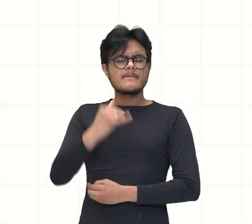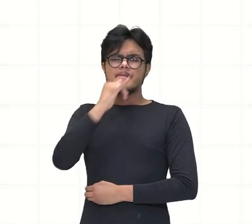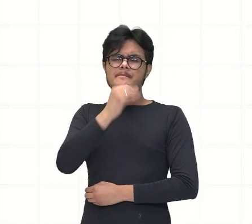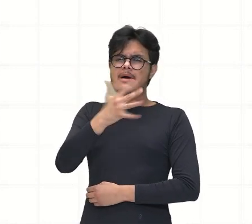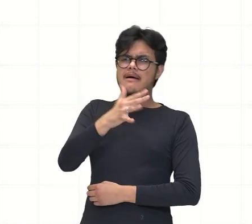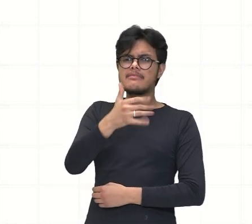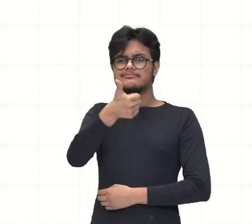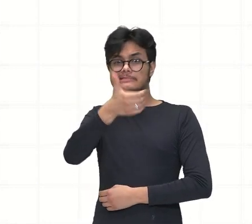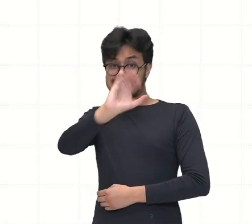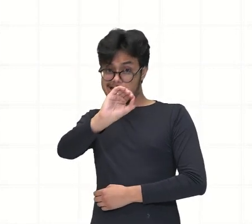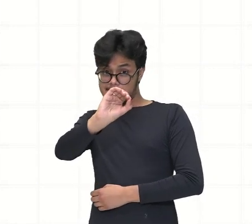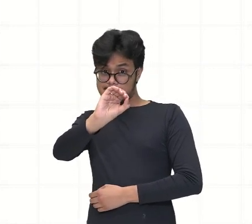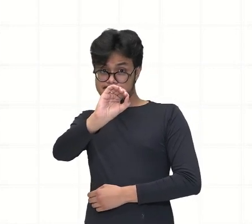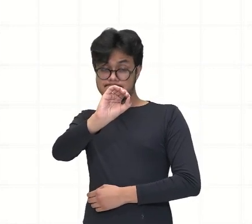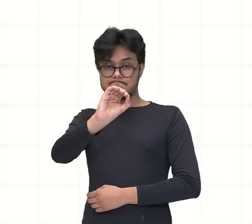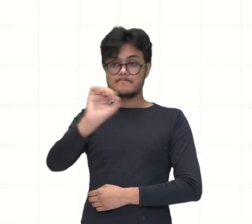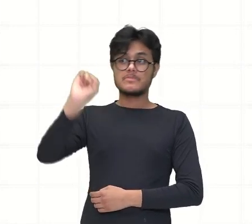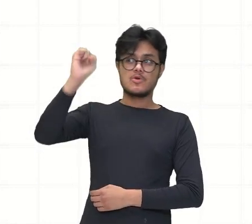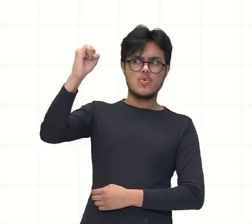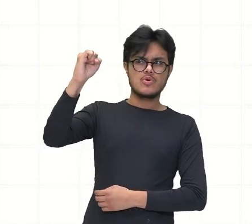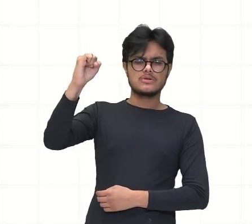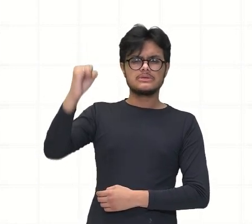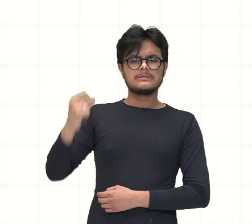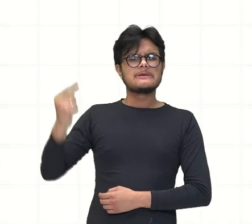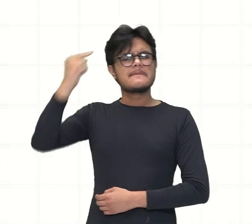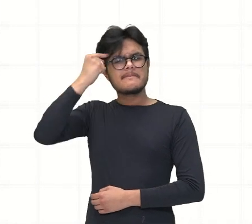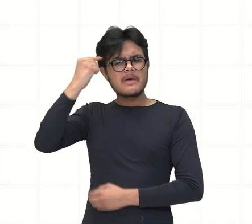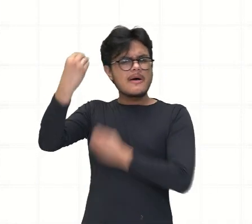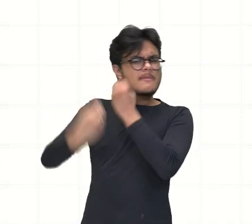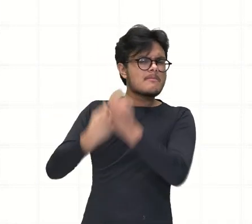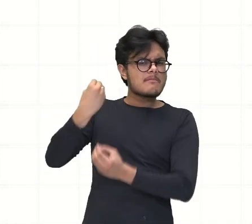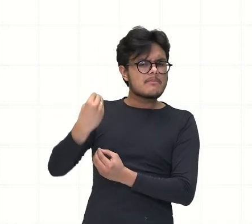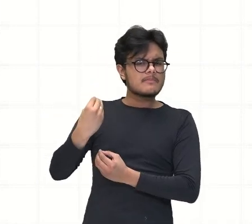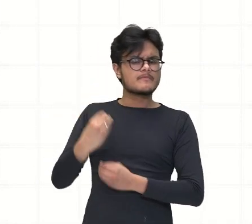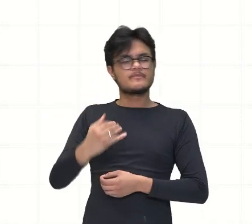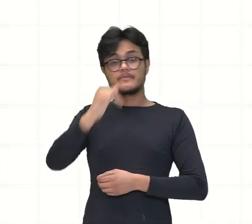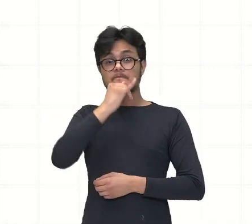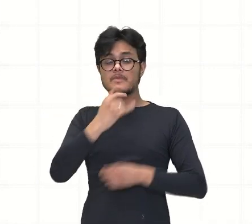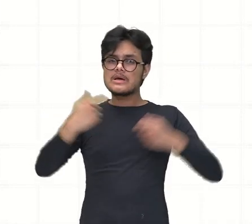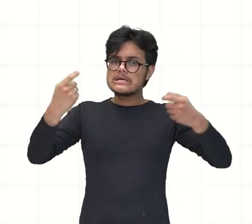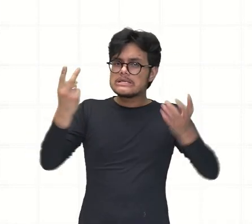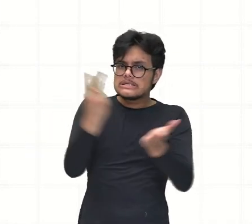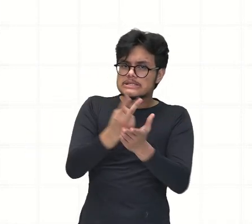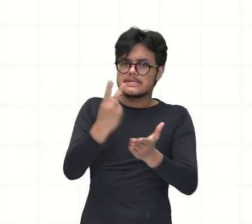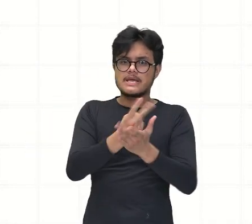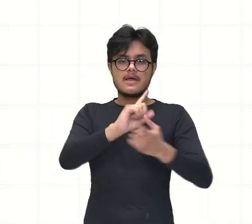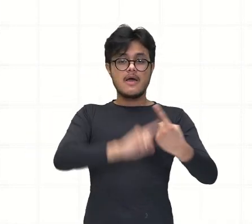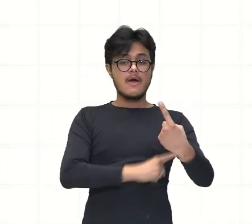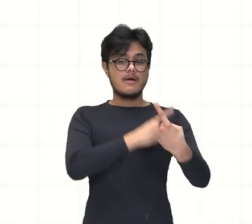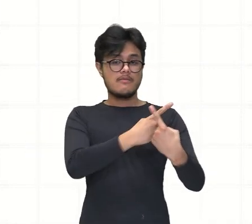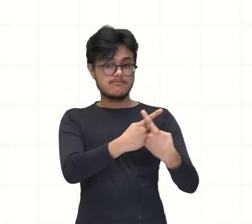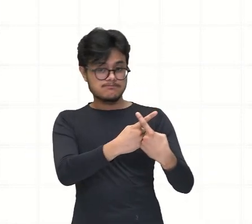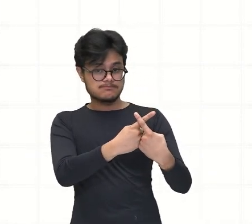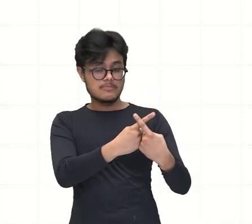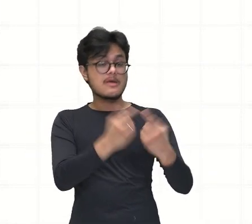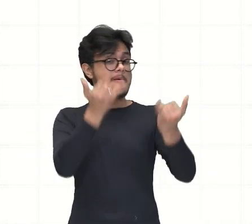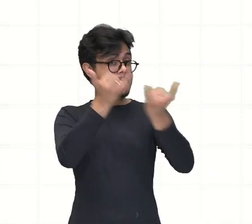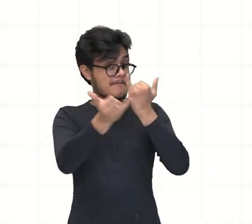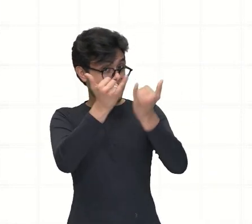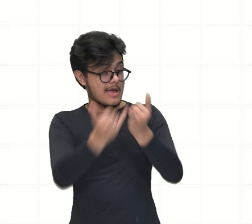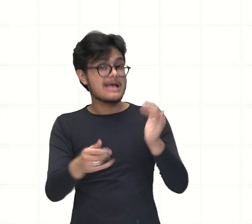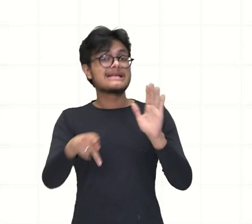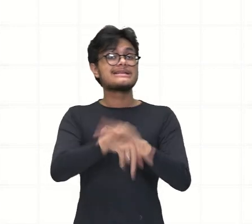a base é 10, o que eu tenho que lembrar? Eu vou estar multiplicando por um número que tem